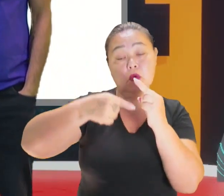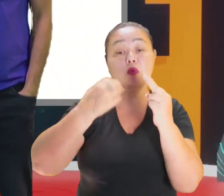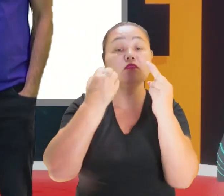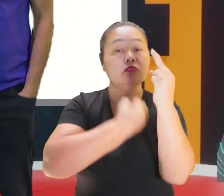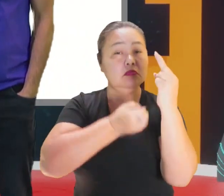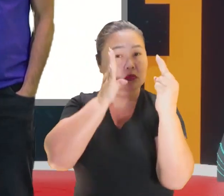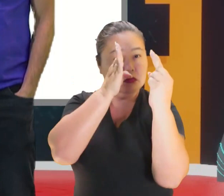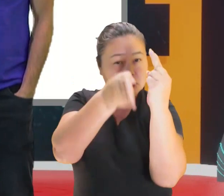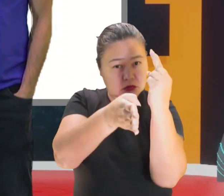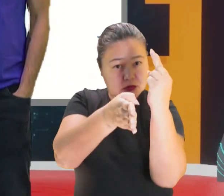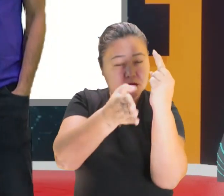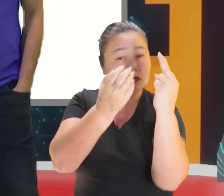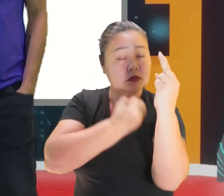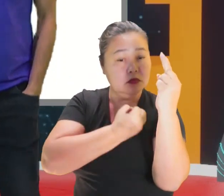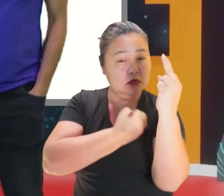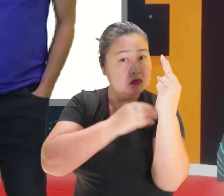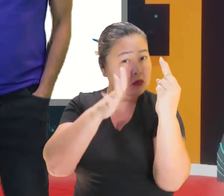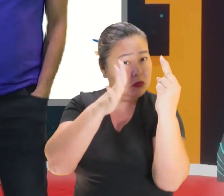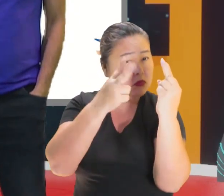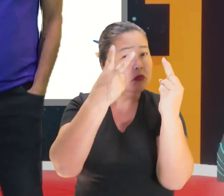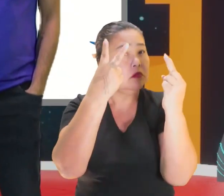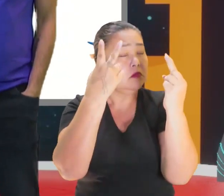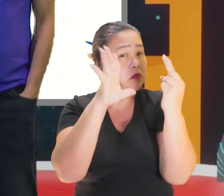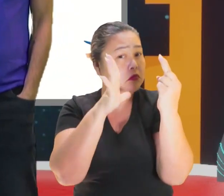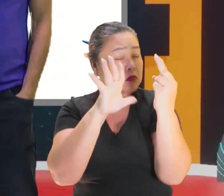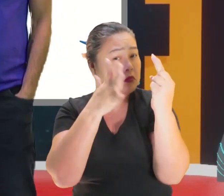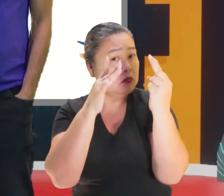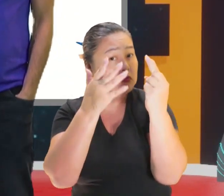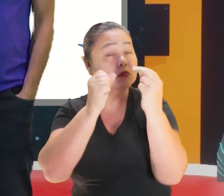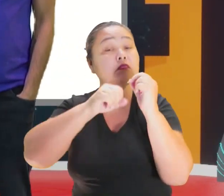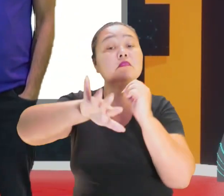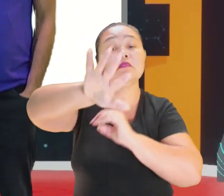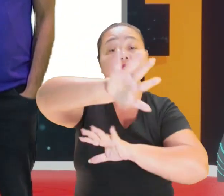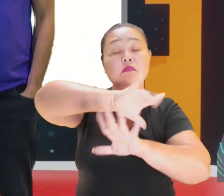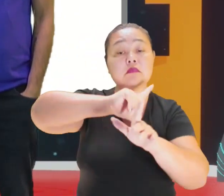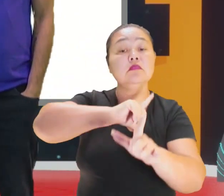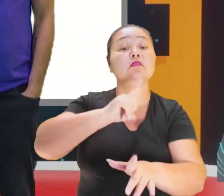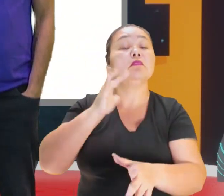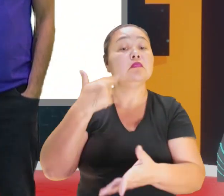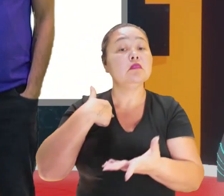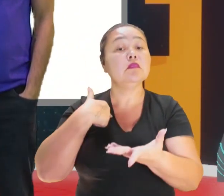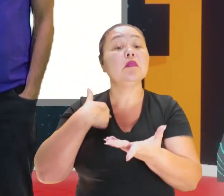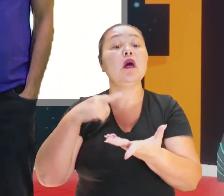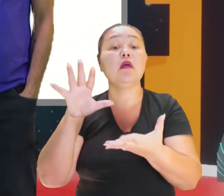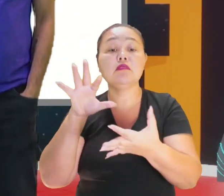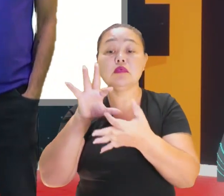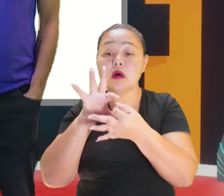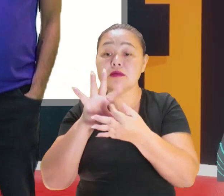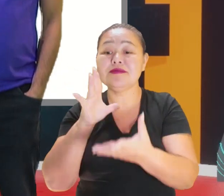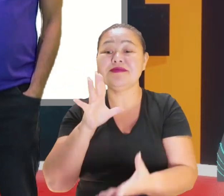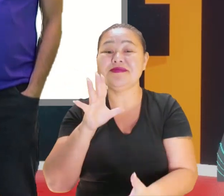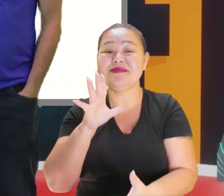tem valor certo, que é aproximadamente um número irracional, mas que a gente arredonda, né?